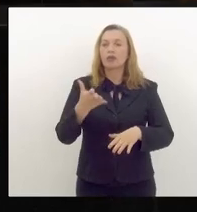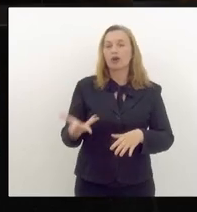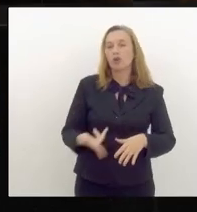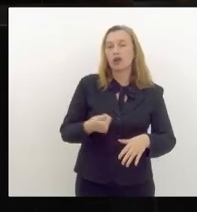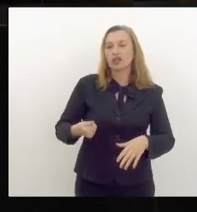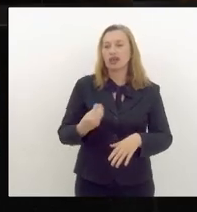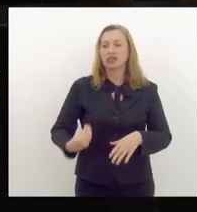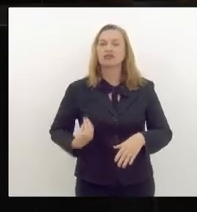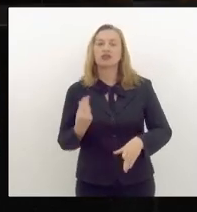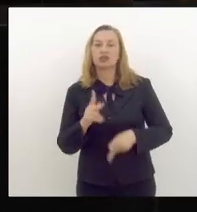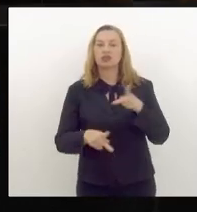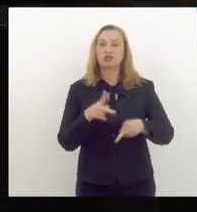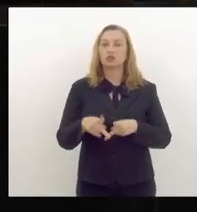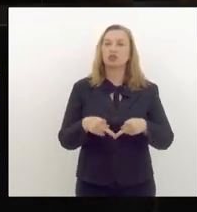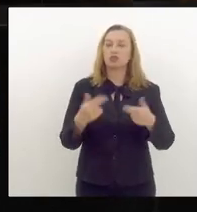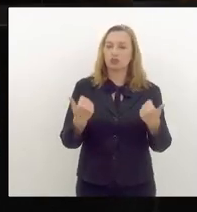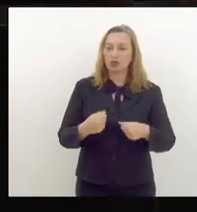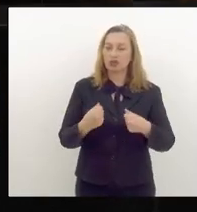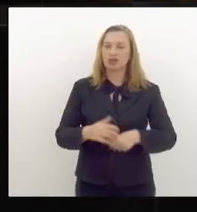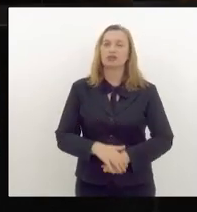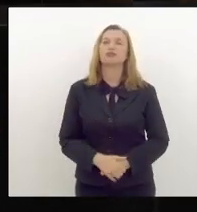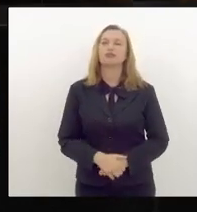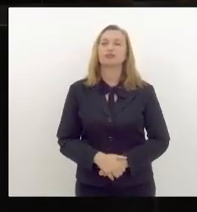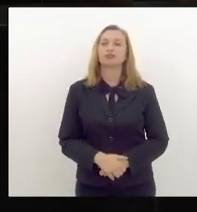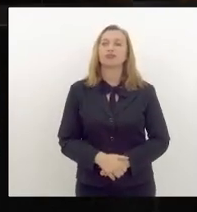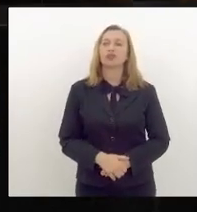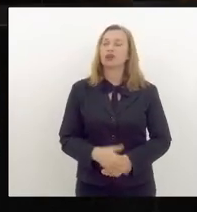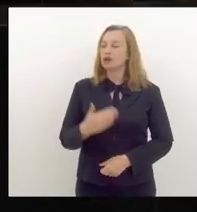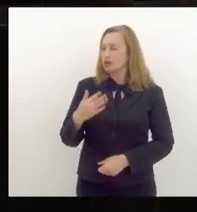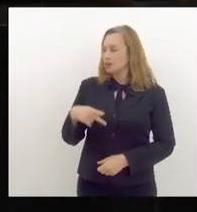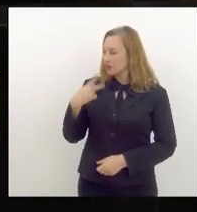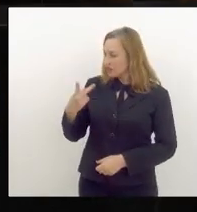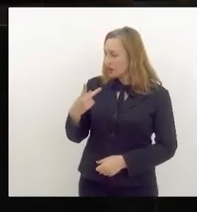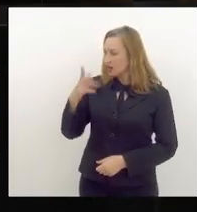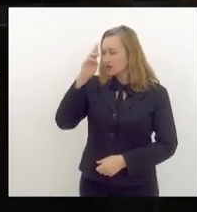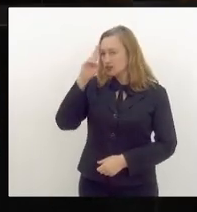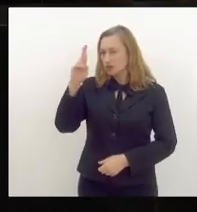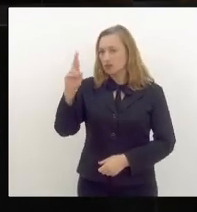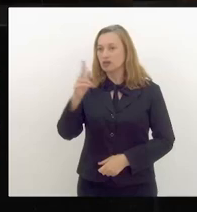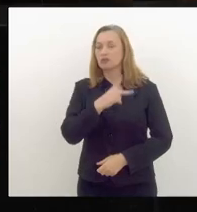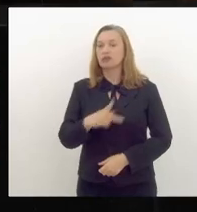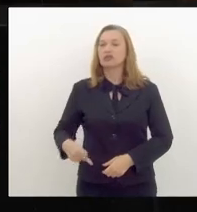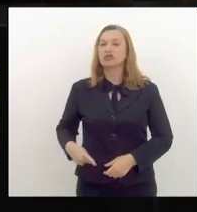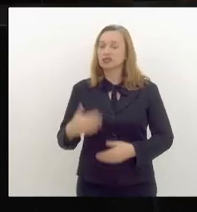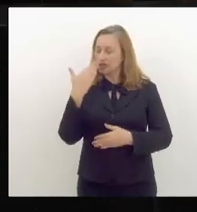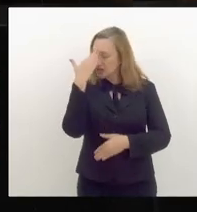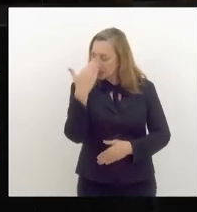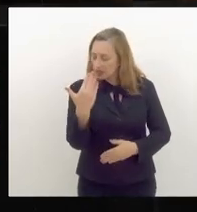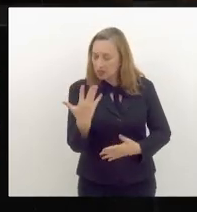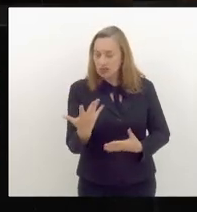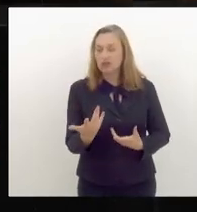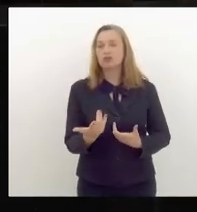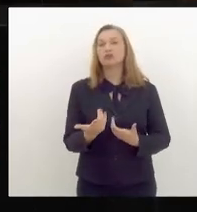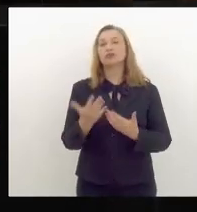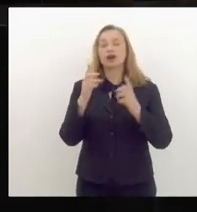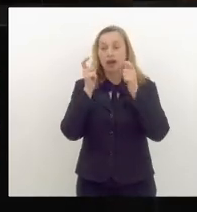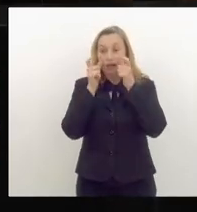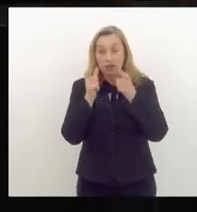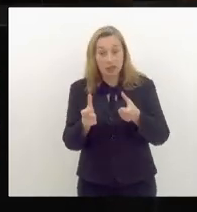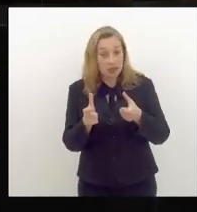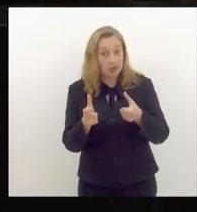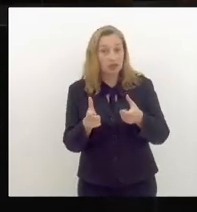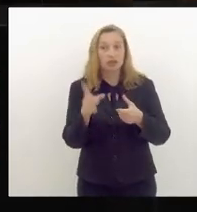qualidade de vida dessa população que tanto precisa fica aqui minhas palavras a senhora Presidente agradeço imensamente a atenção